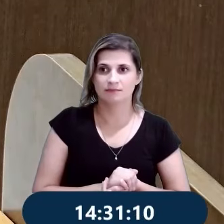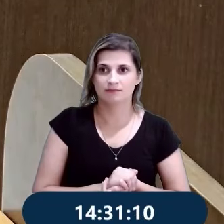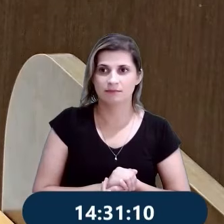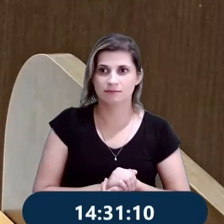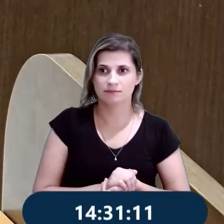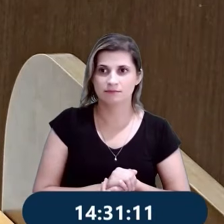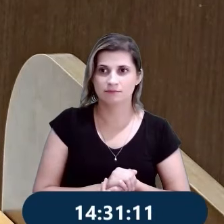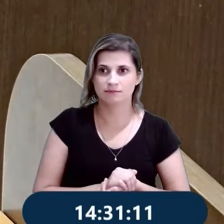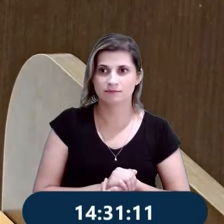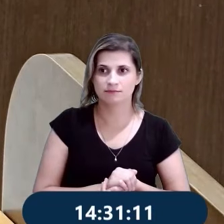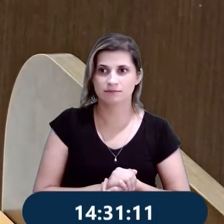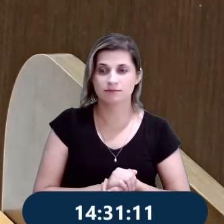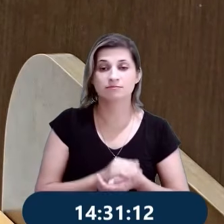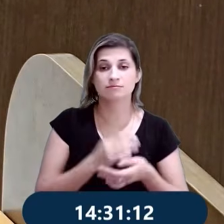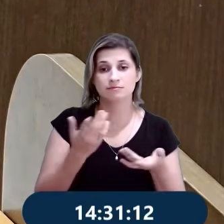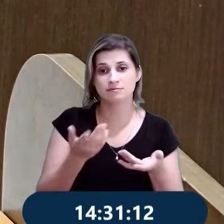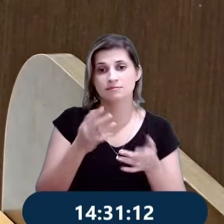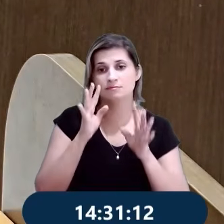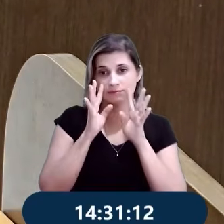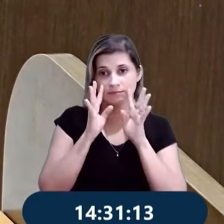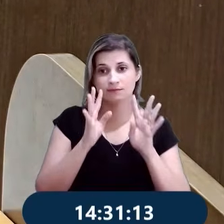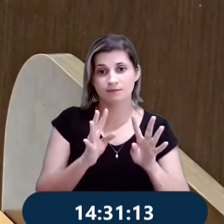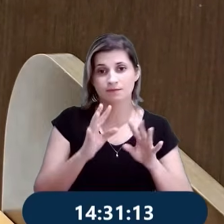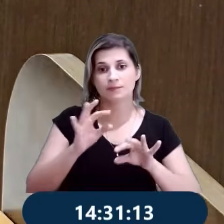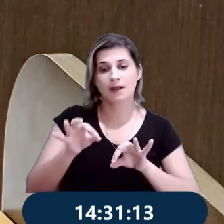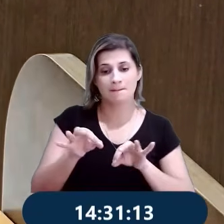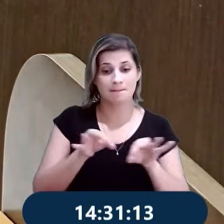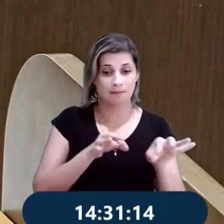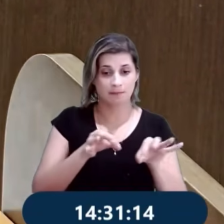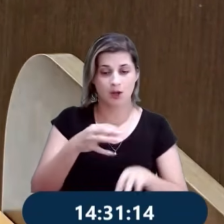o controle emocional dos socorristas,